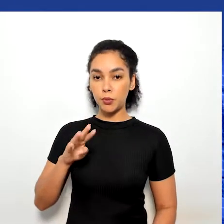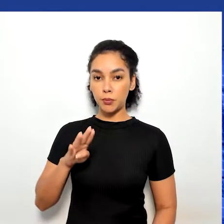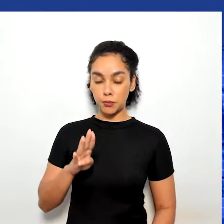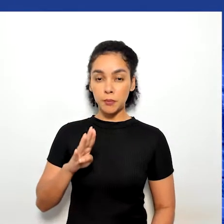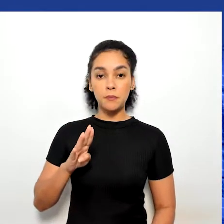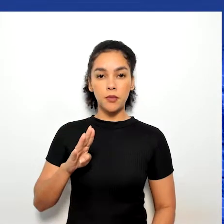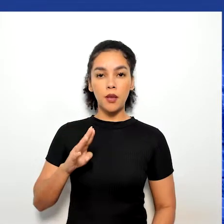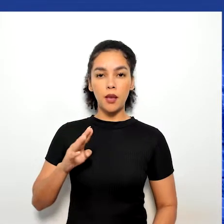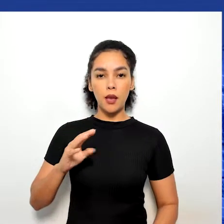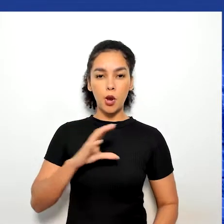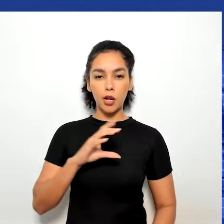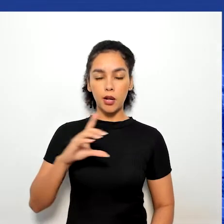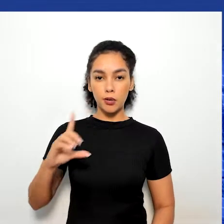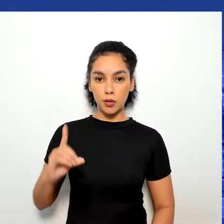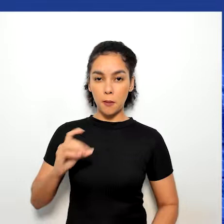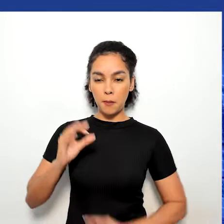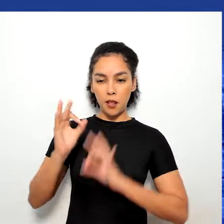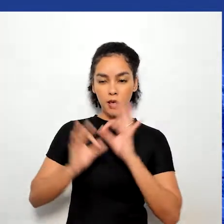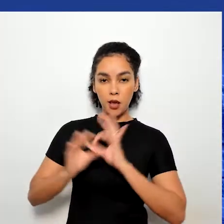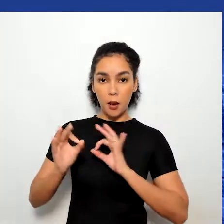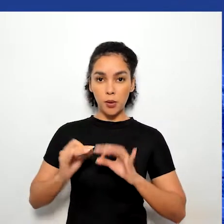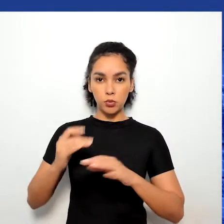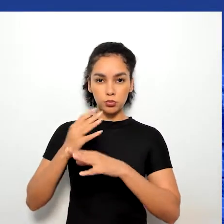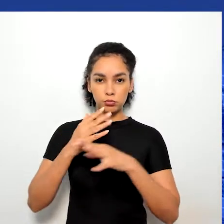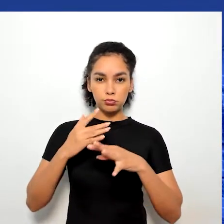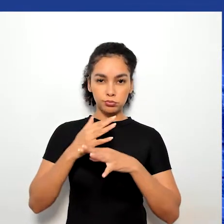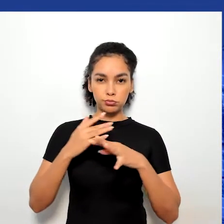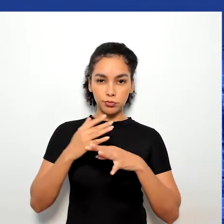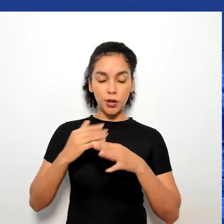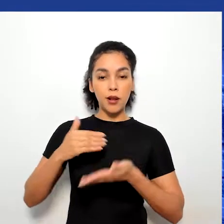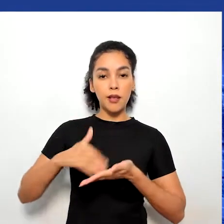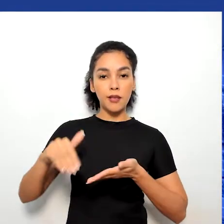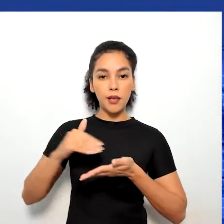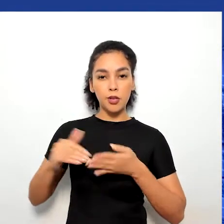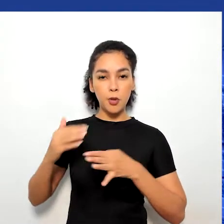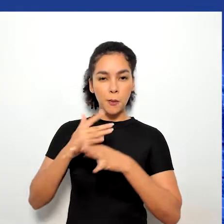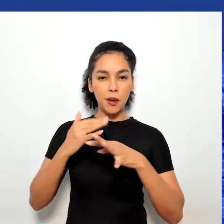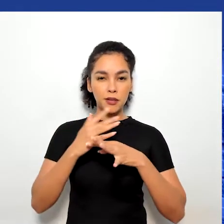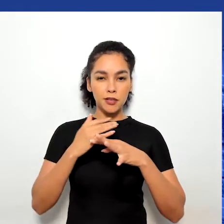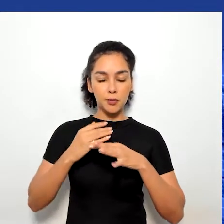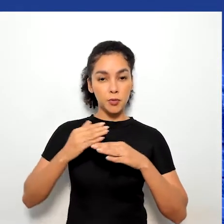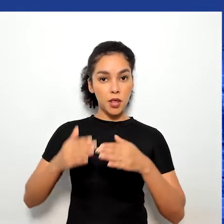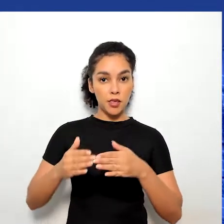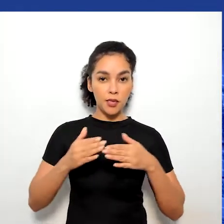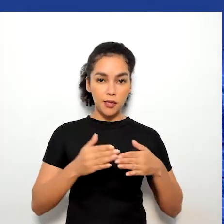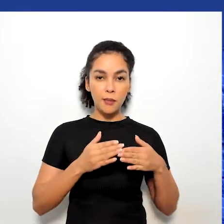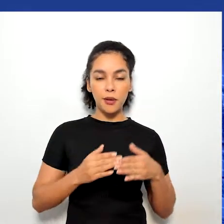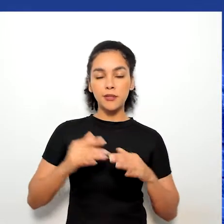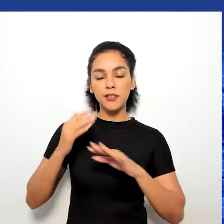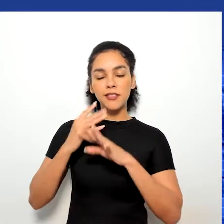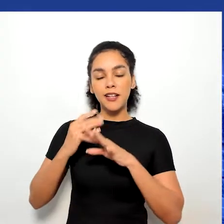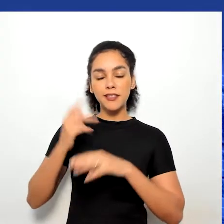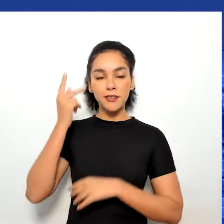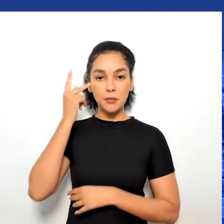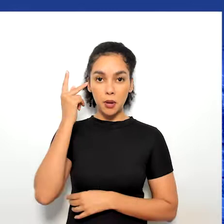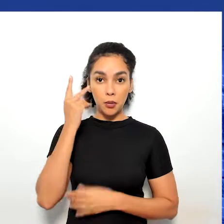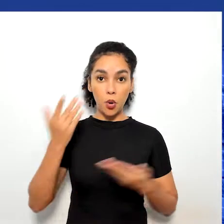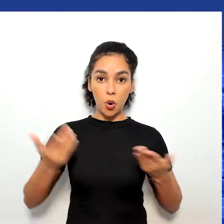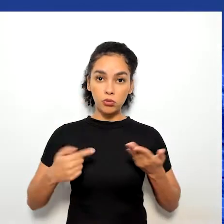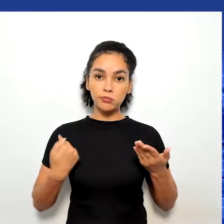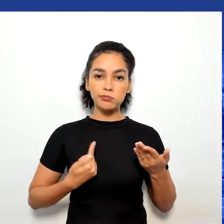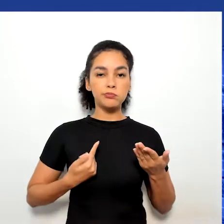Planejamento Urbano da Secretaria Municipal de Urbanismo e Licenciamento da cidade de São Paulo. Hoje nós estamos realizando essa